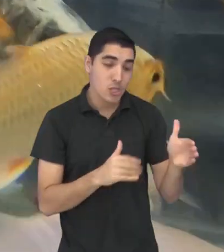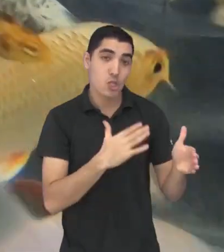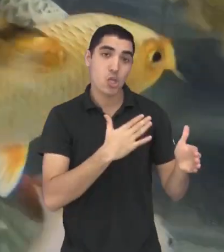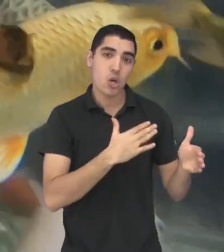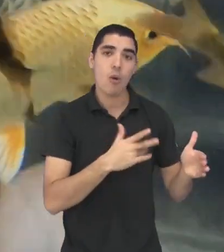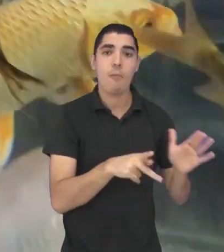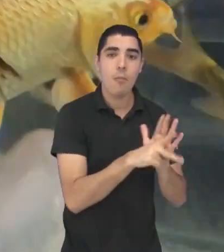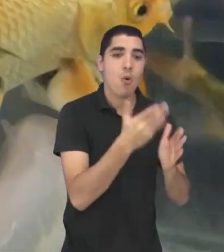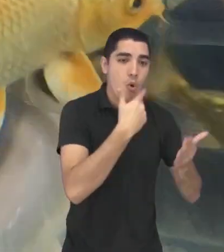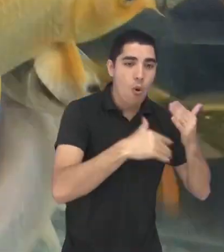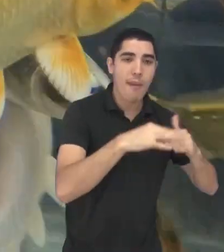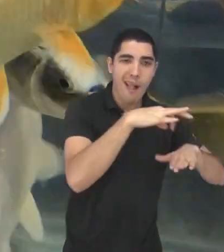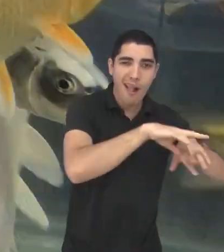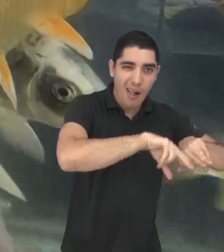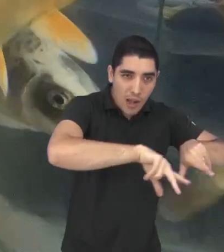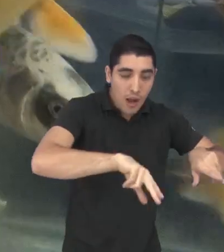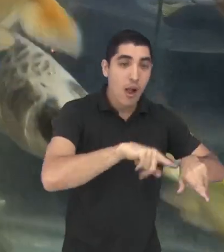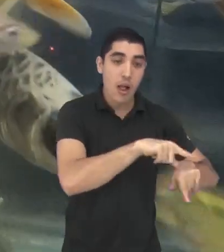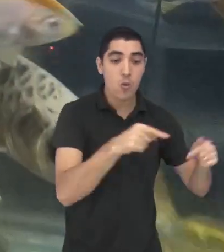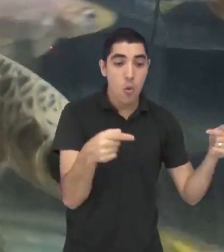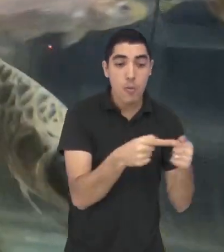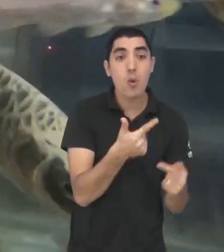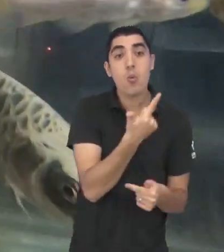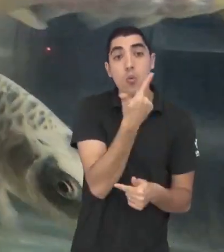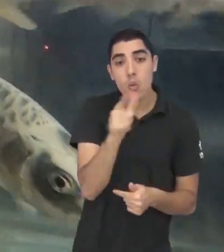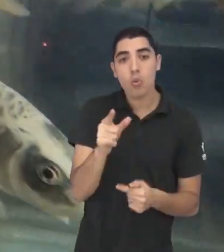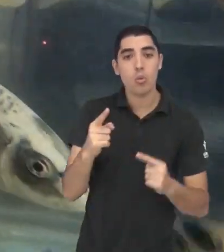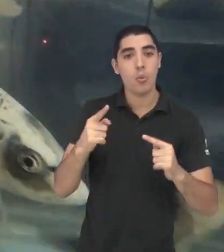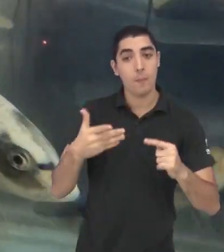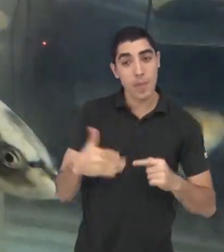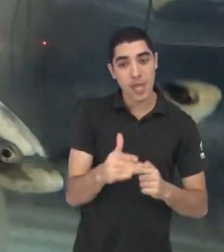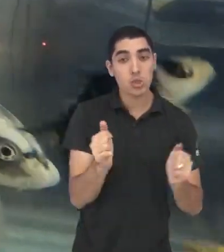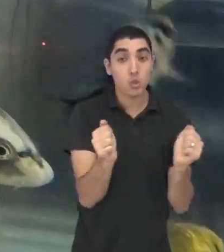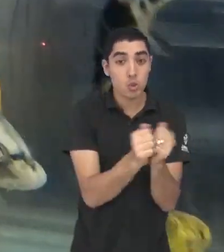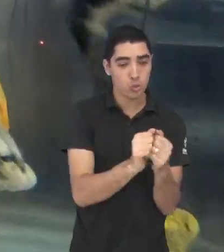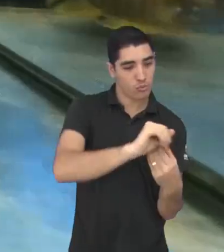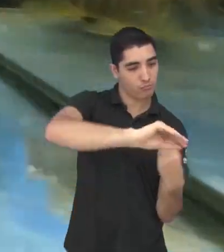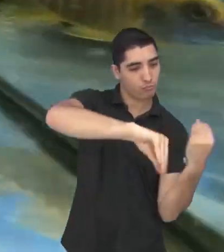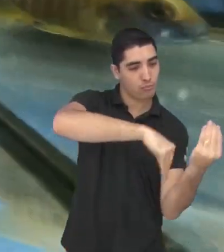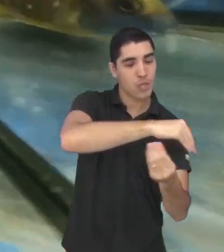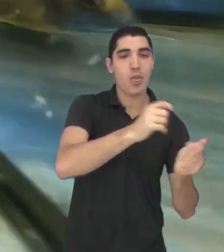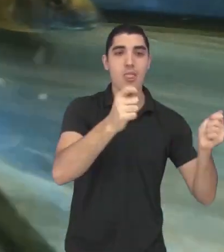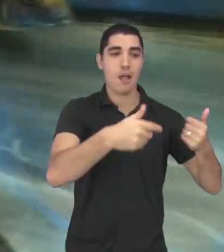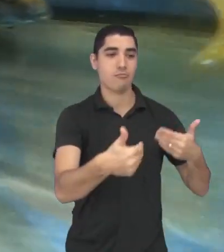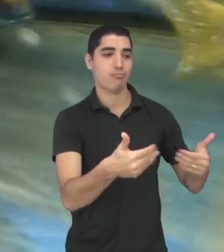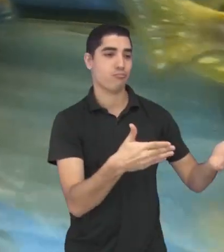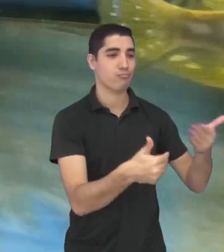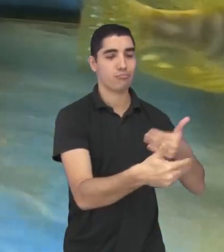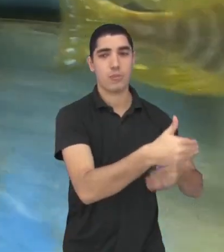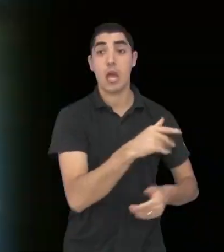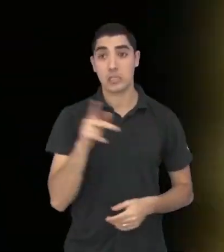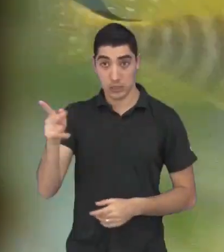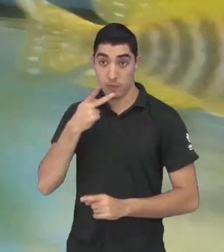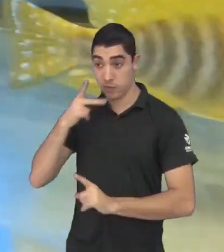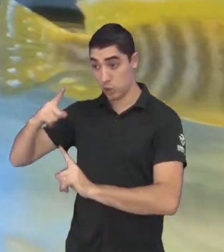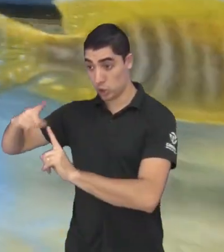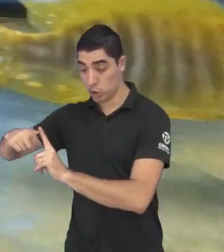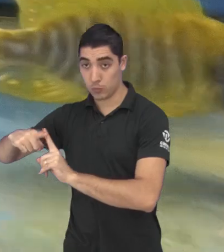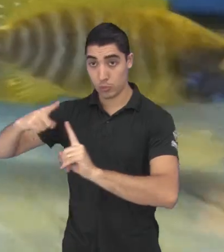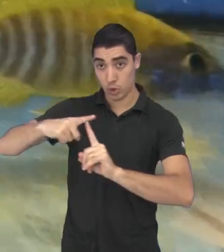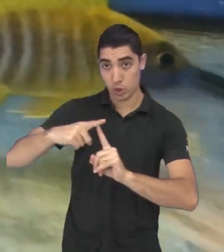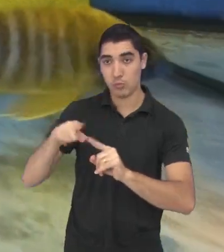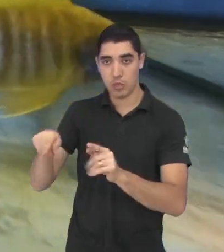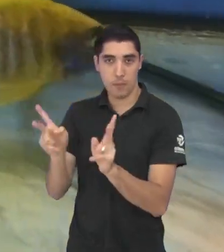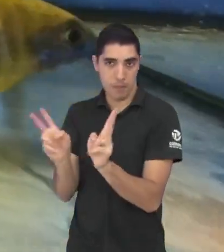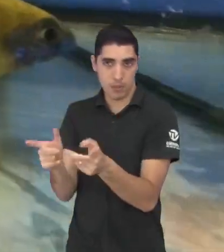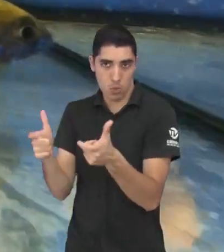para você adequar exatamente quais peixes que vão conviver em harmonia. Você está falando de mistura de espécies